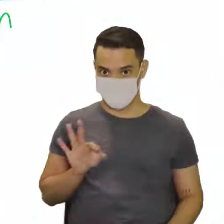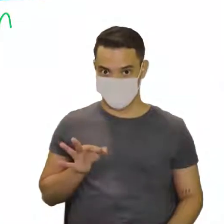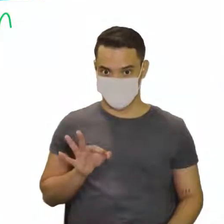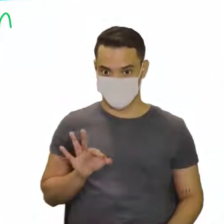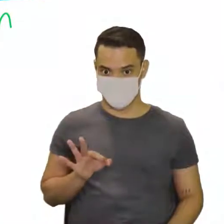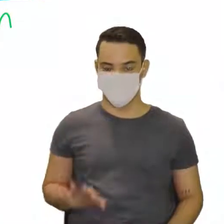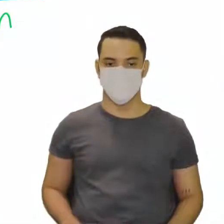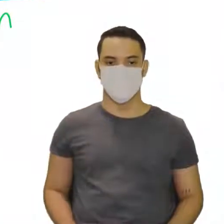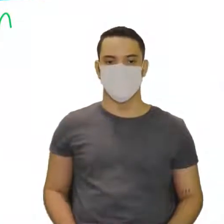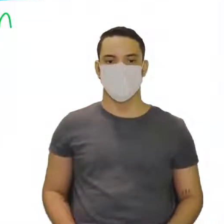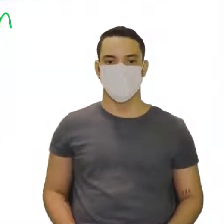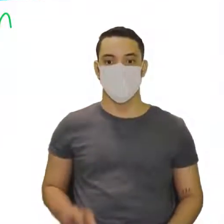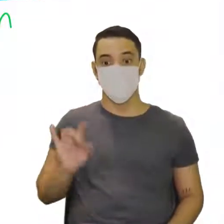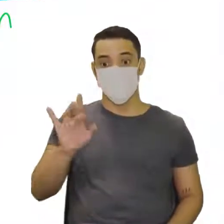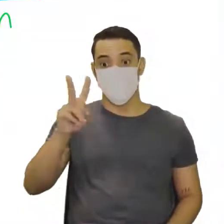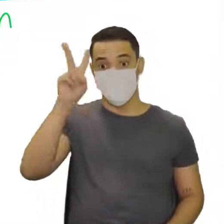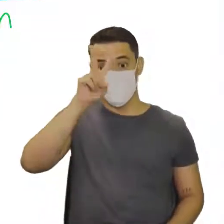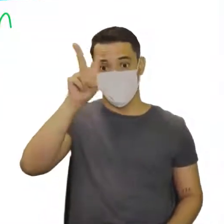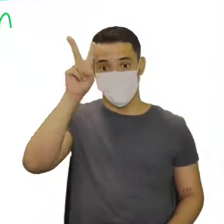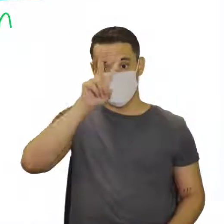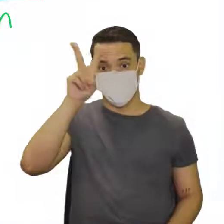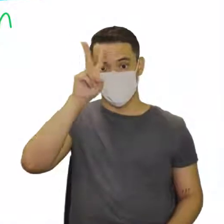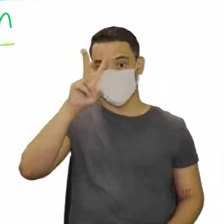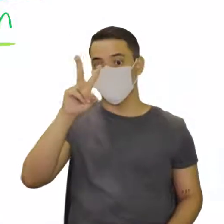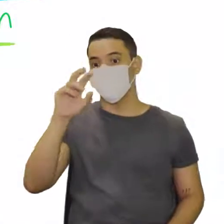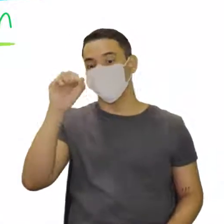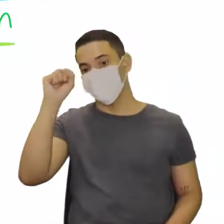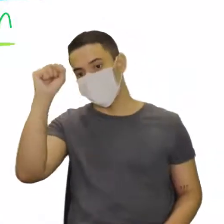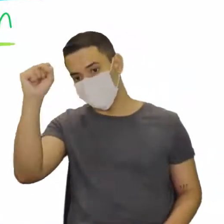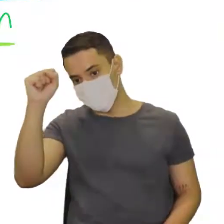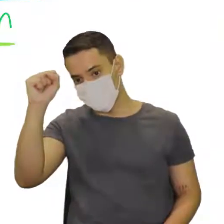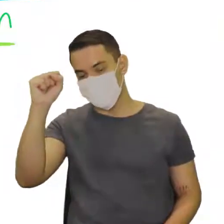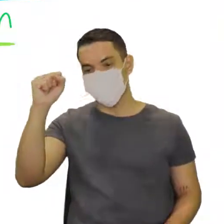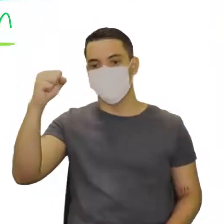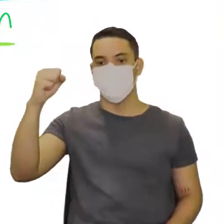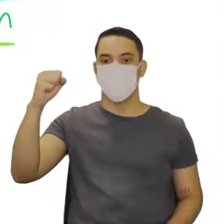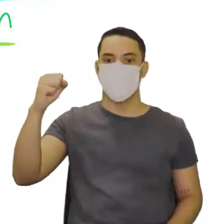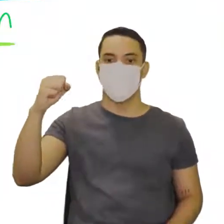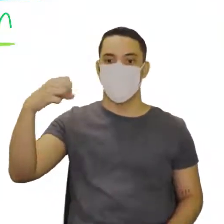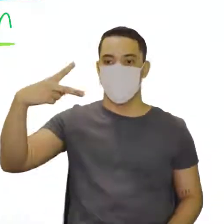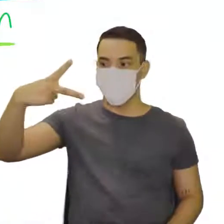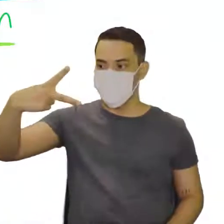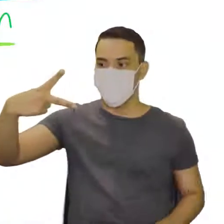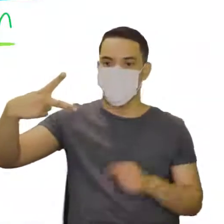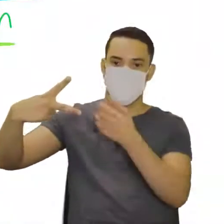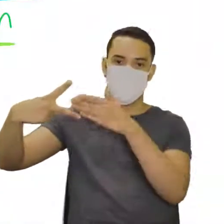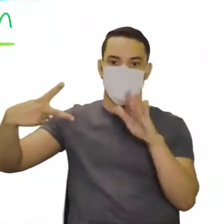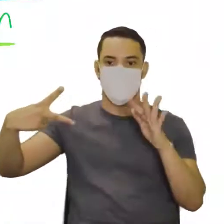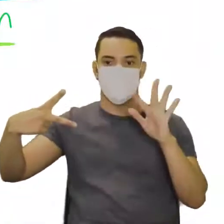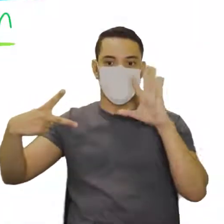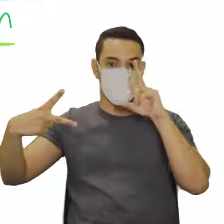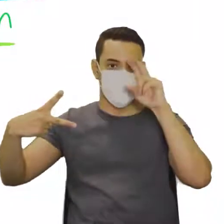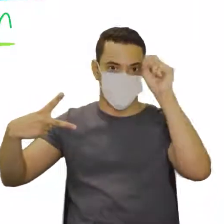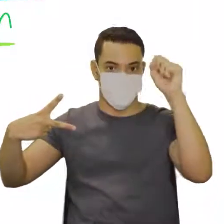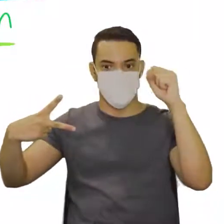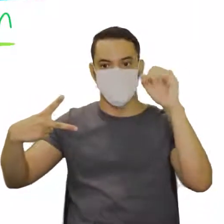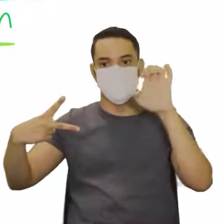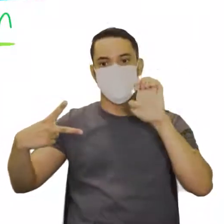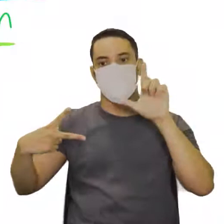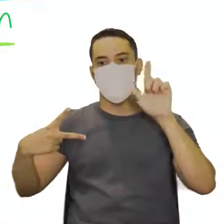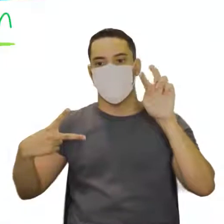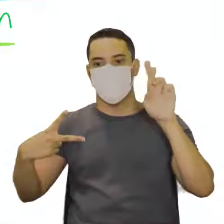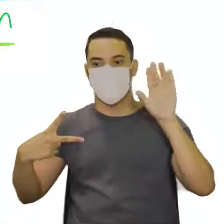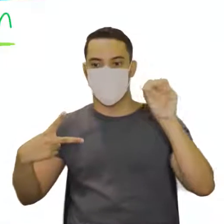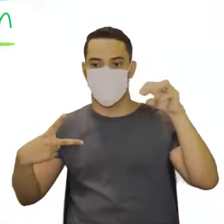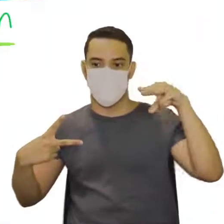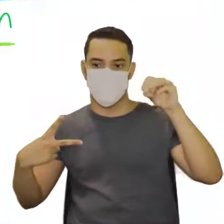Ok? É só lembrar dessa relação, pessoal. Força eletromotriz maior que força contra-eletromotriz. Entendido isso? Aí